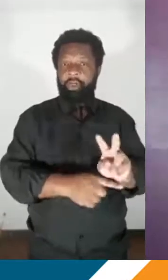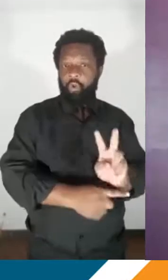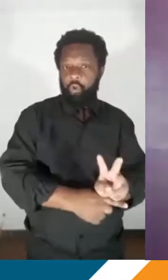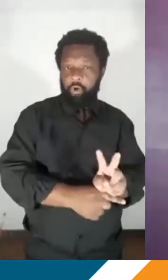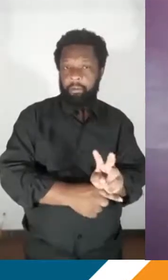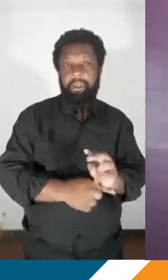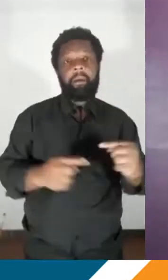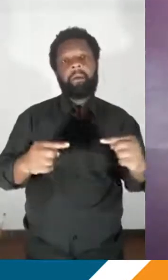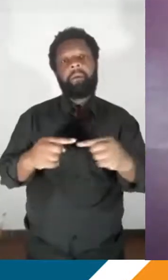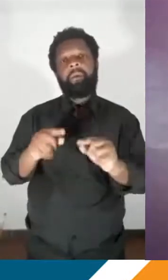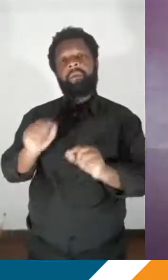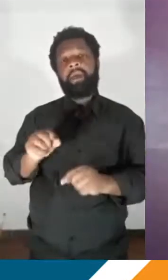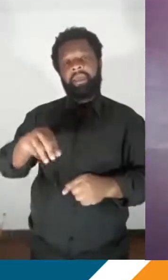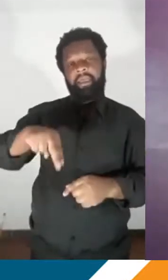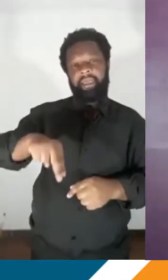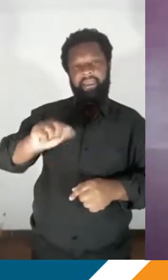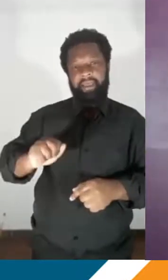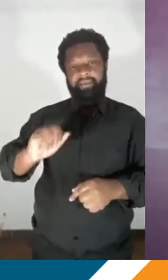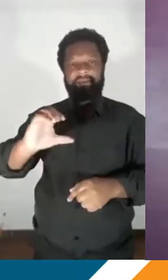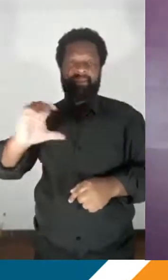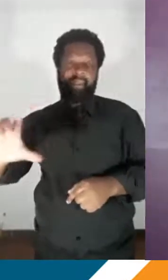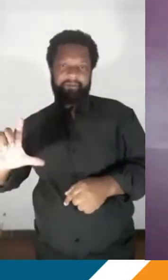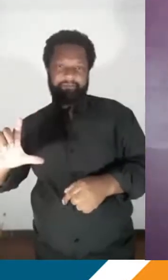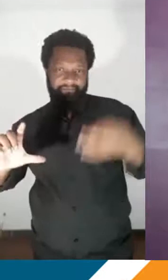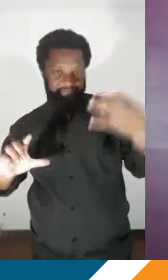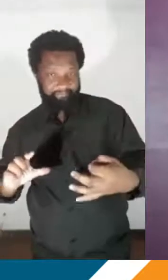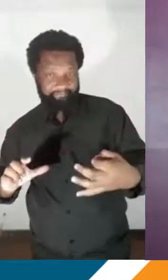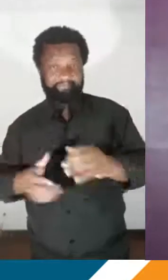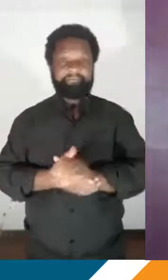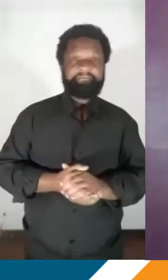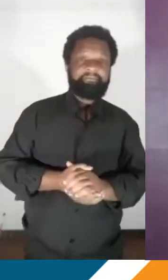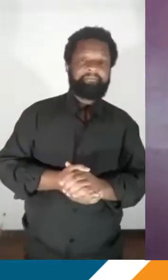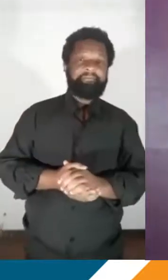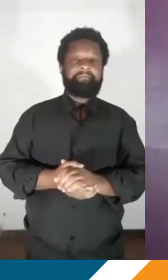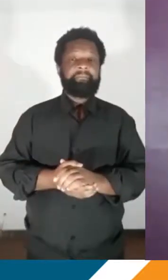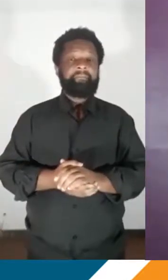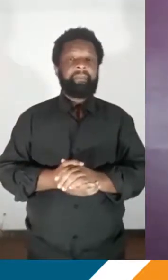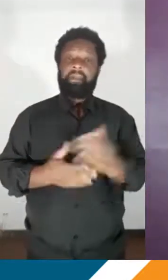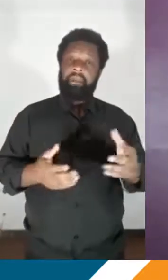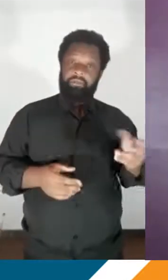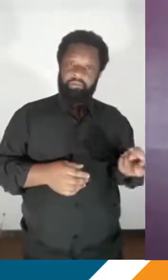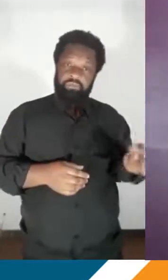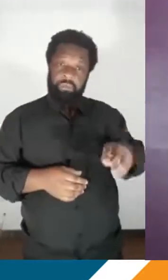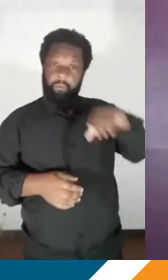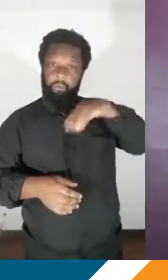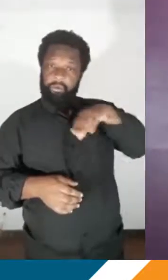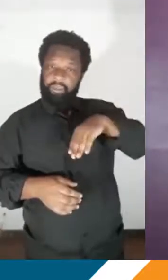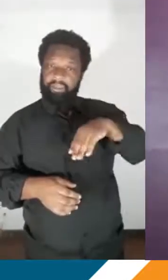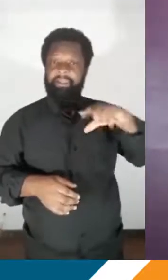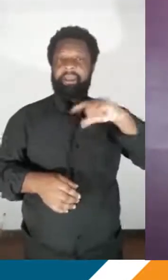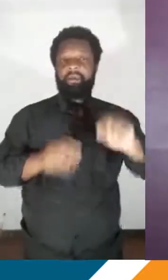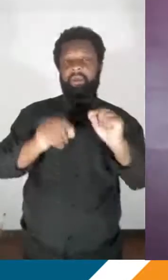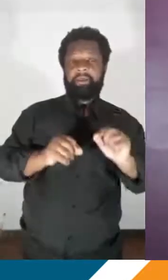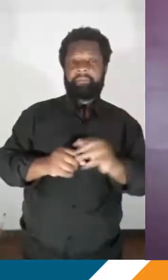por volume de NaCl, certo? Em português,